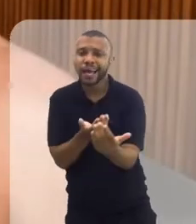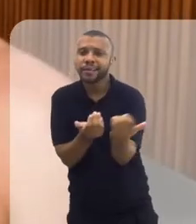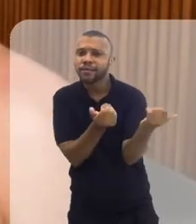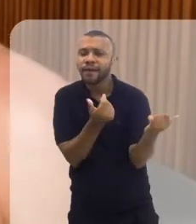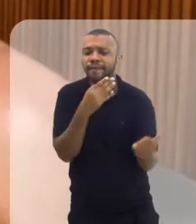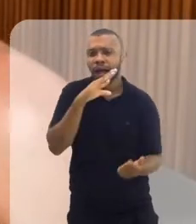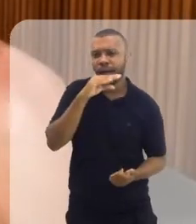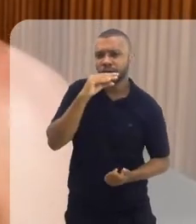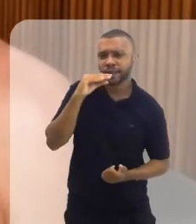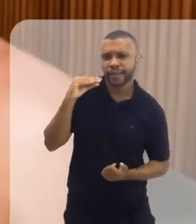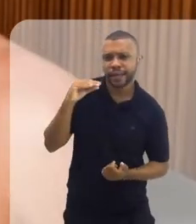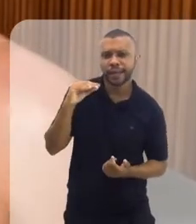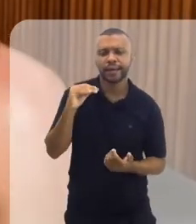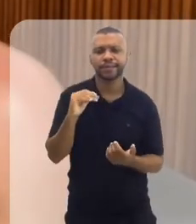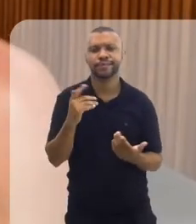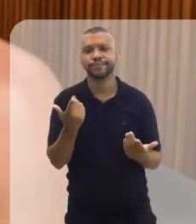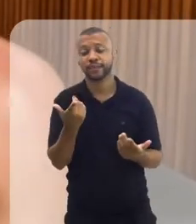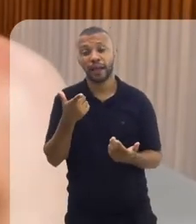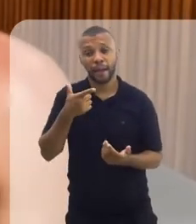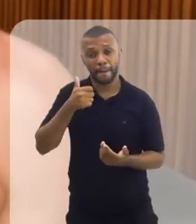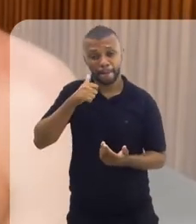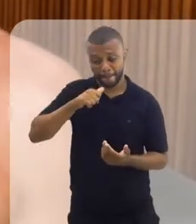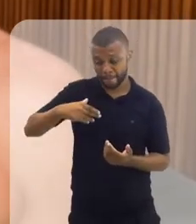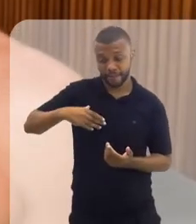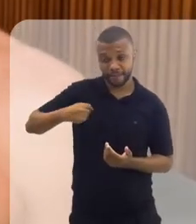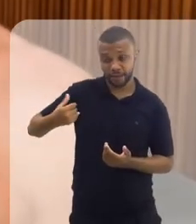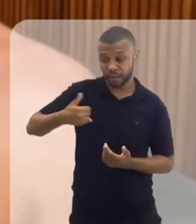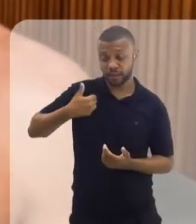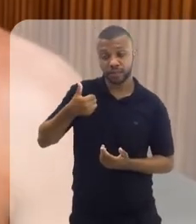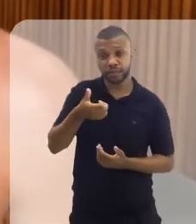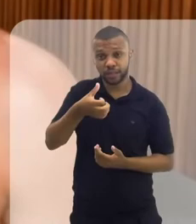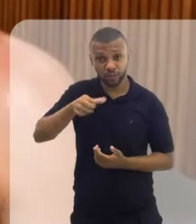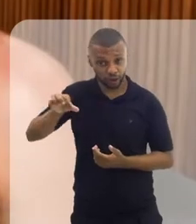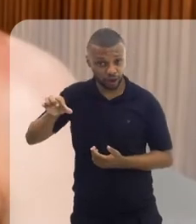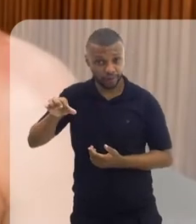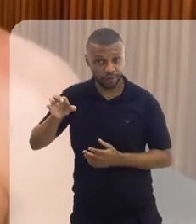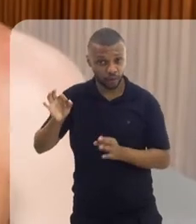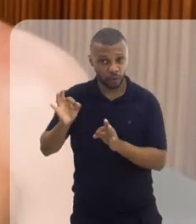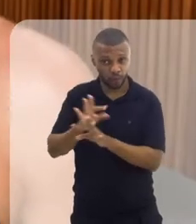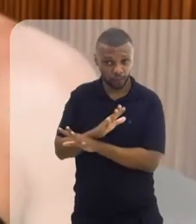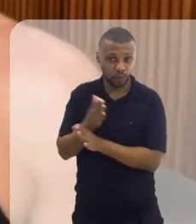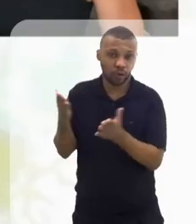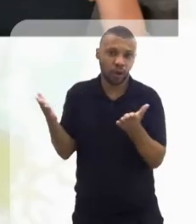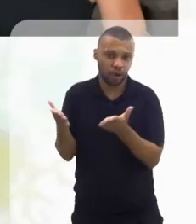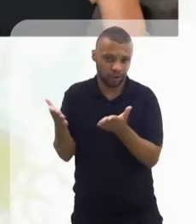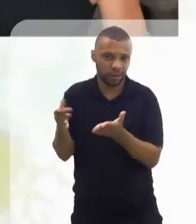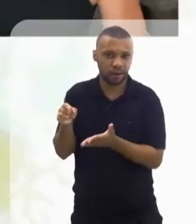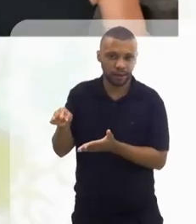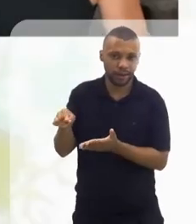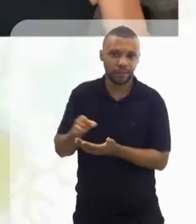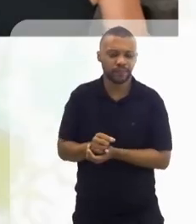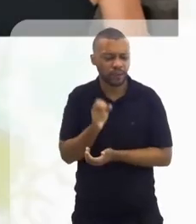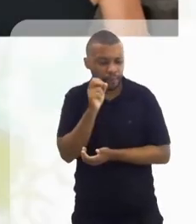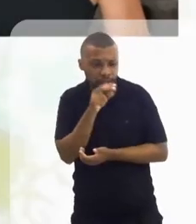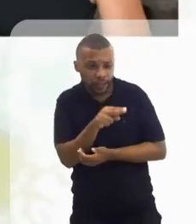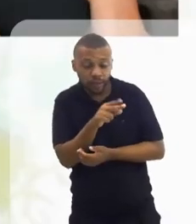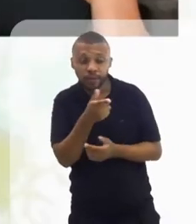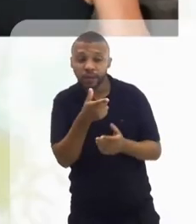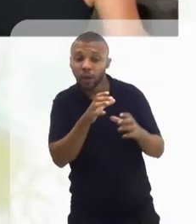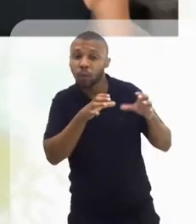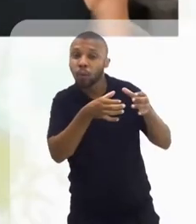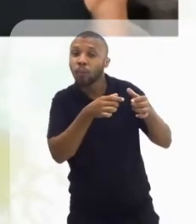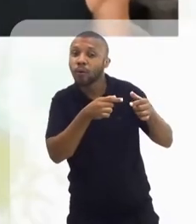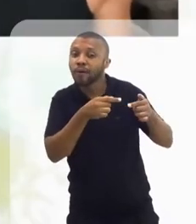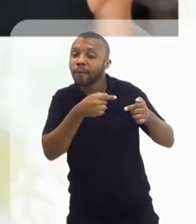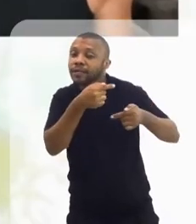nova juventude, né? Assim, a adolescência, minha filha acabou de completar 19 anos. Eu vejo que já